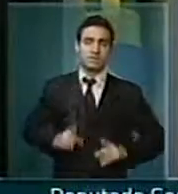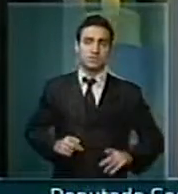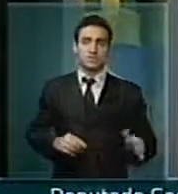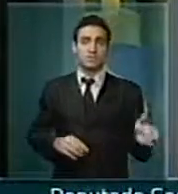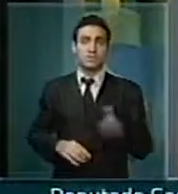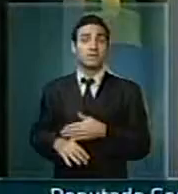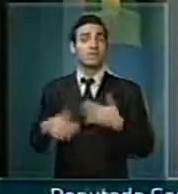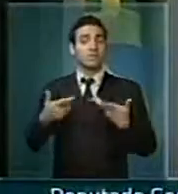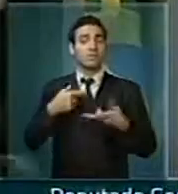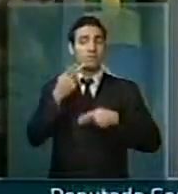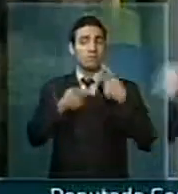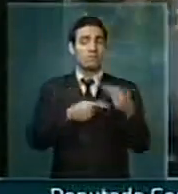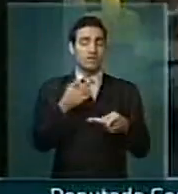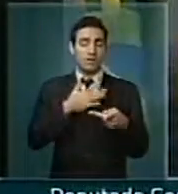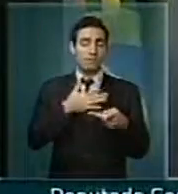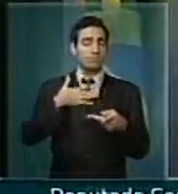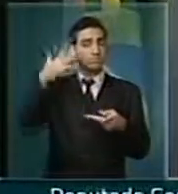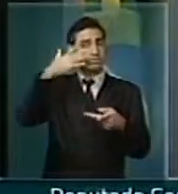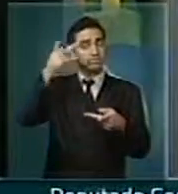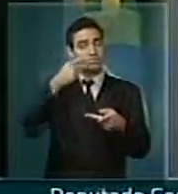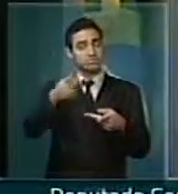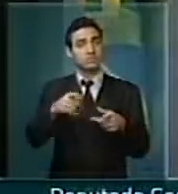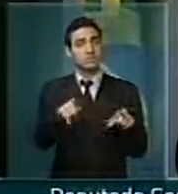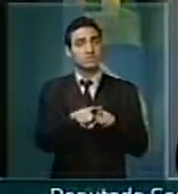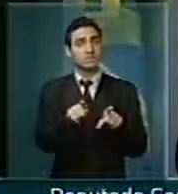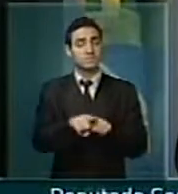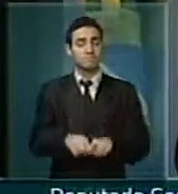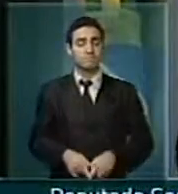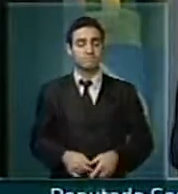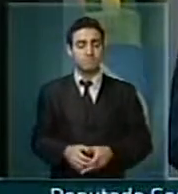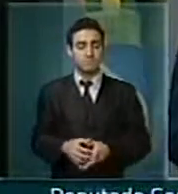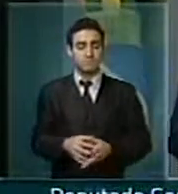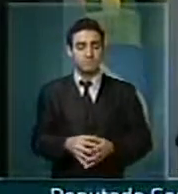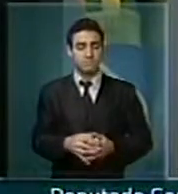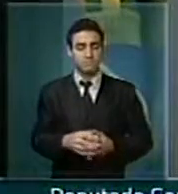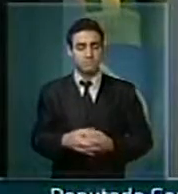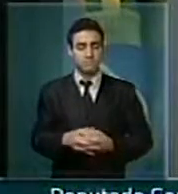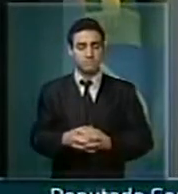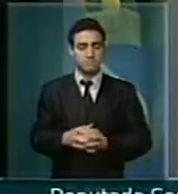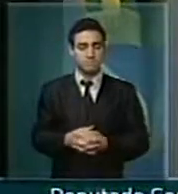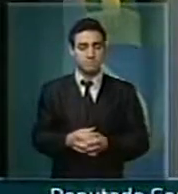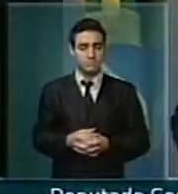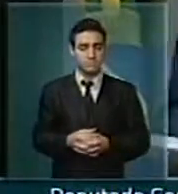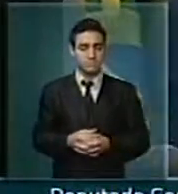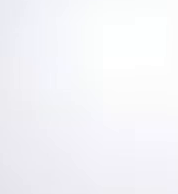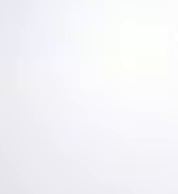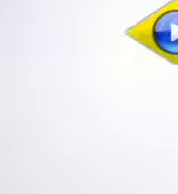Quero aqui dar como líder esse meu pronunciamento, dizendo...